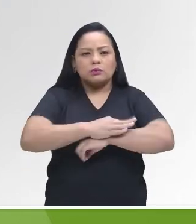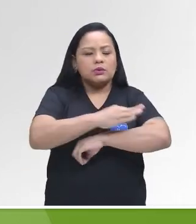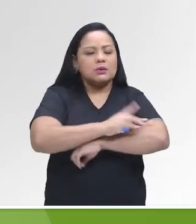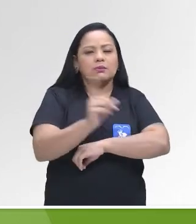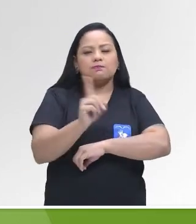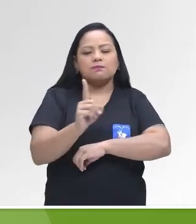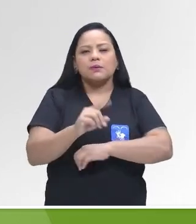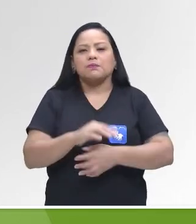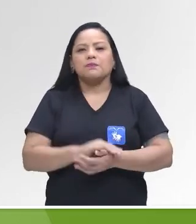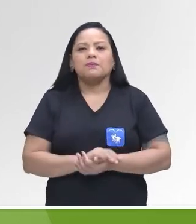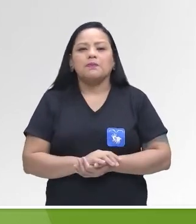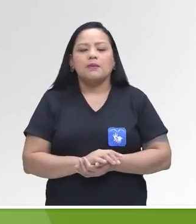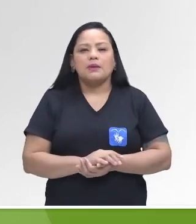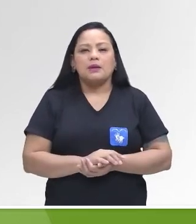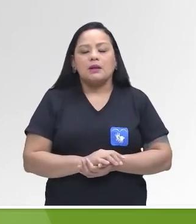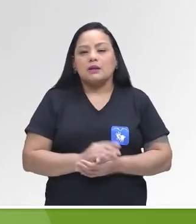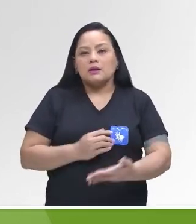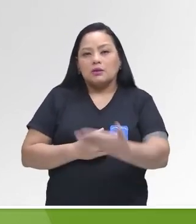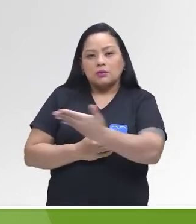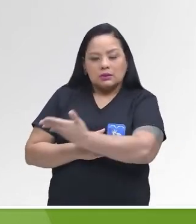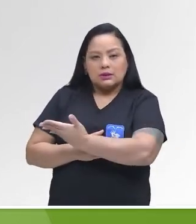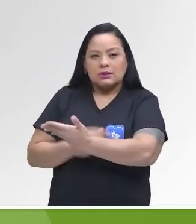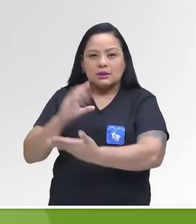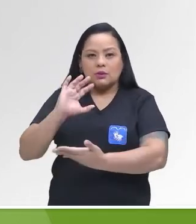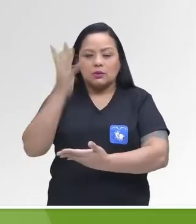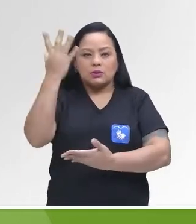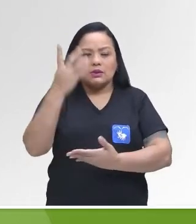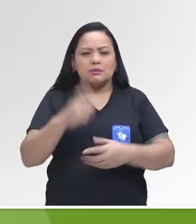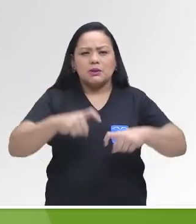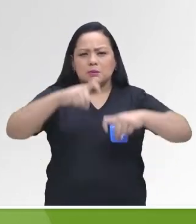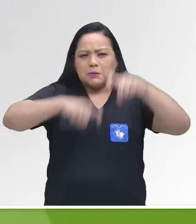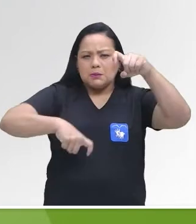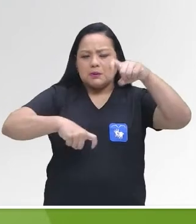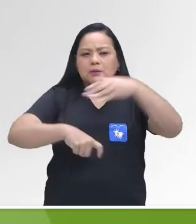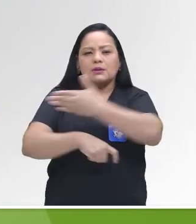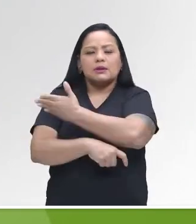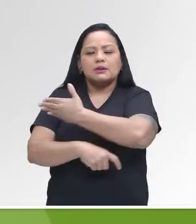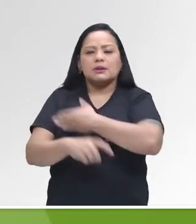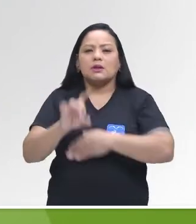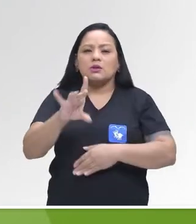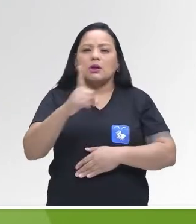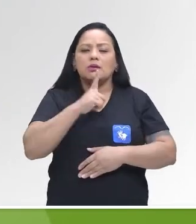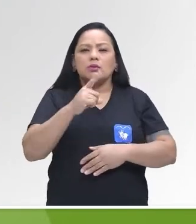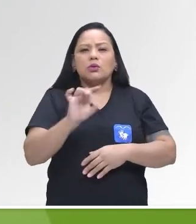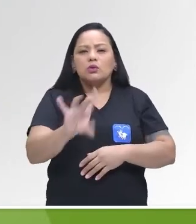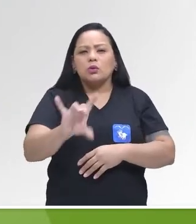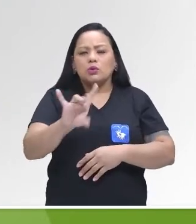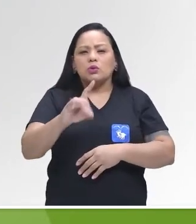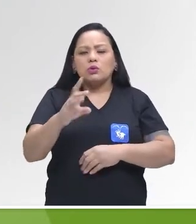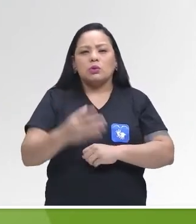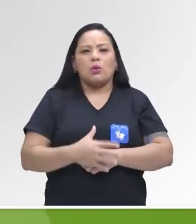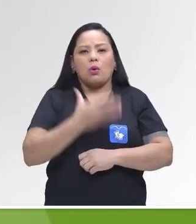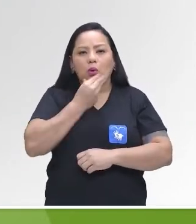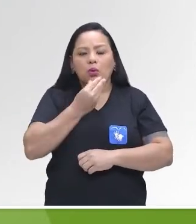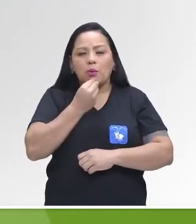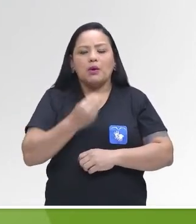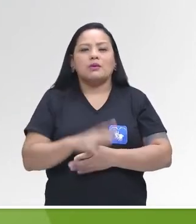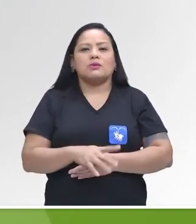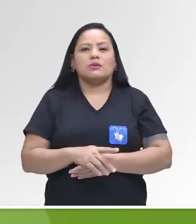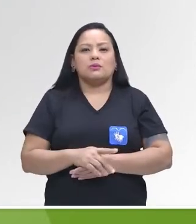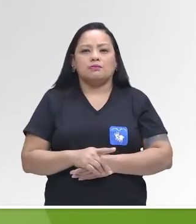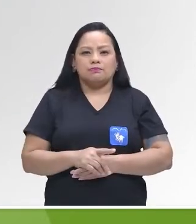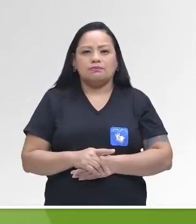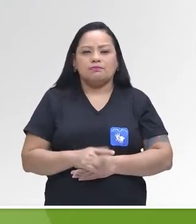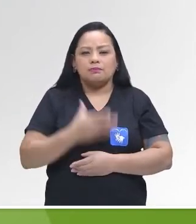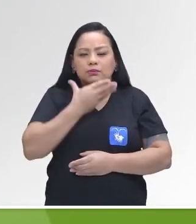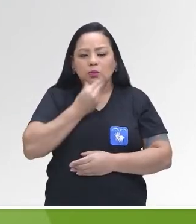Então, nesse ritual de acasalamento, apenas um macho vai fecundar os óvulos da